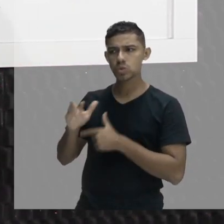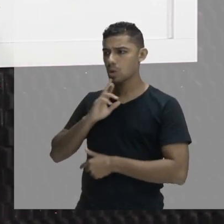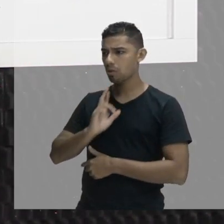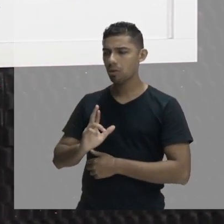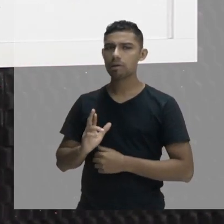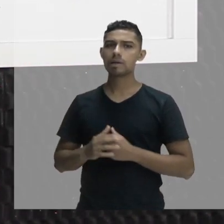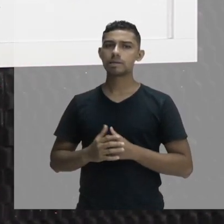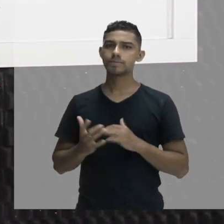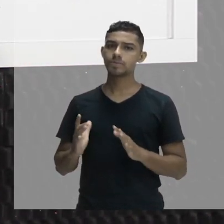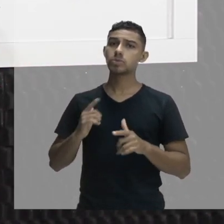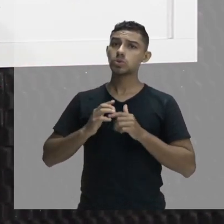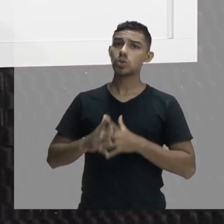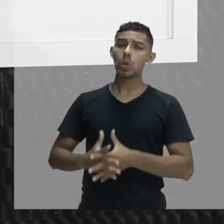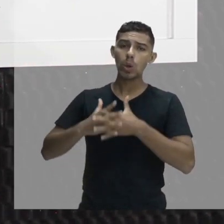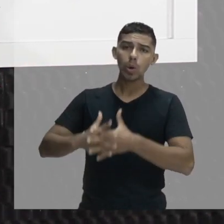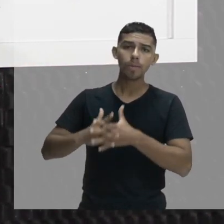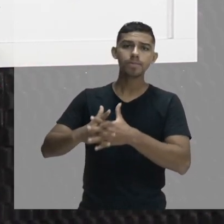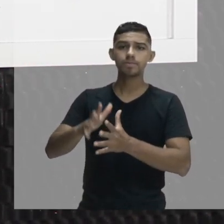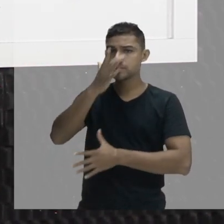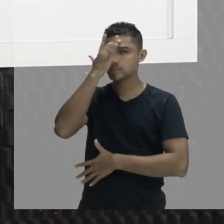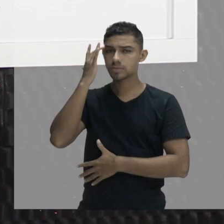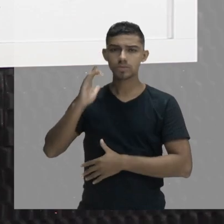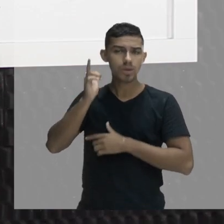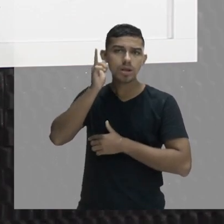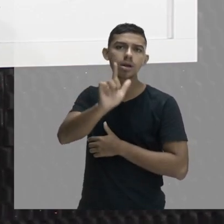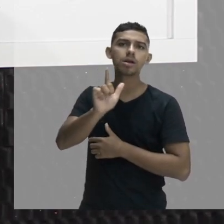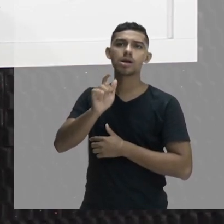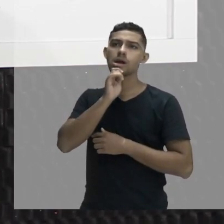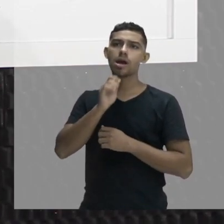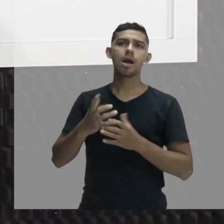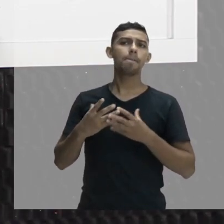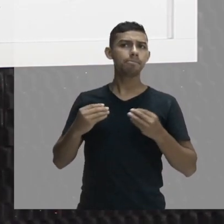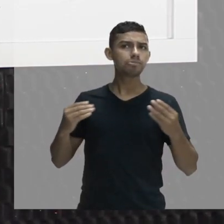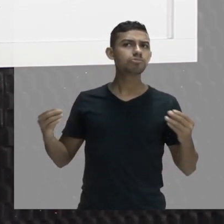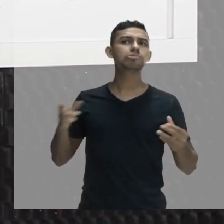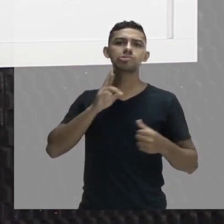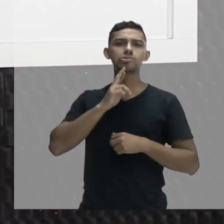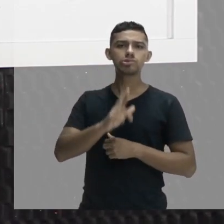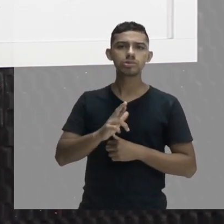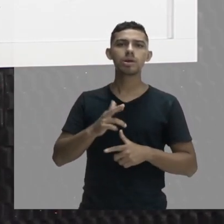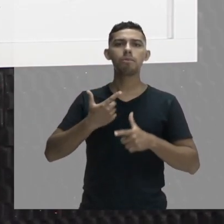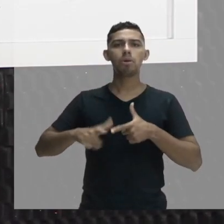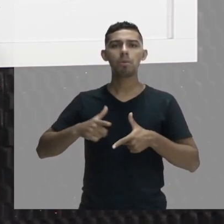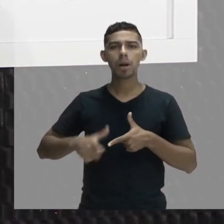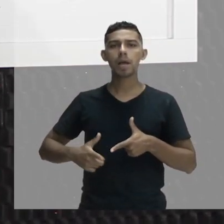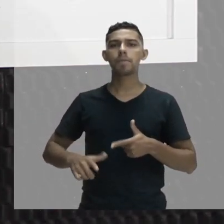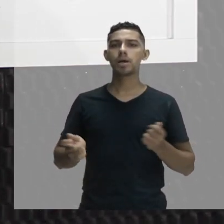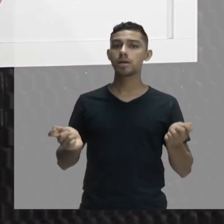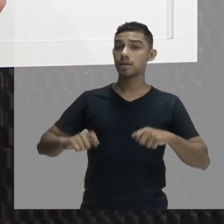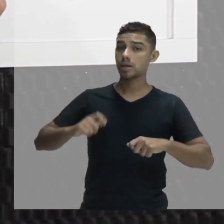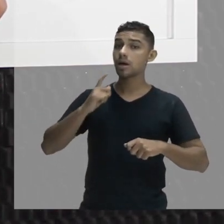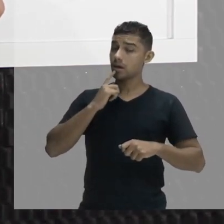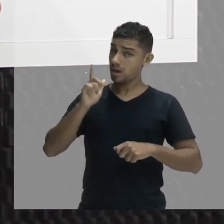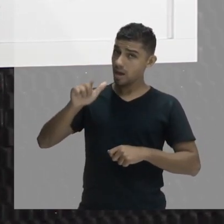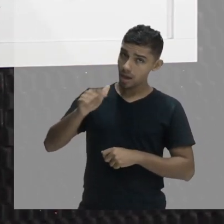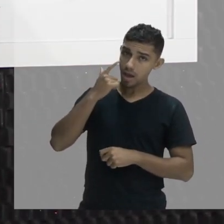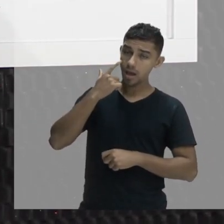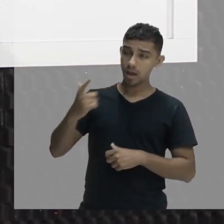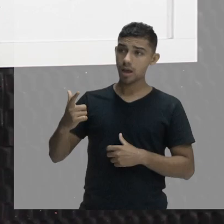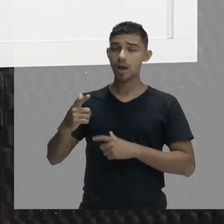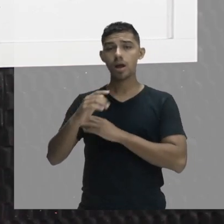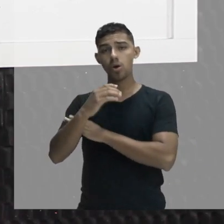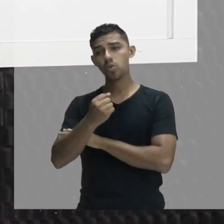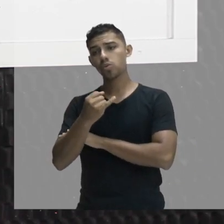porque é muito complicado você ganhar na Mega Sena. Certo? Porque são muitos resultados. Então, esses problemas são problemas